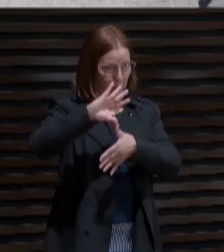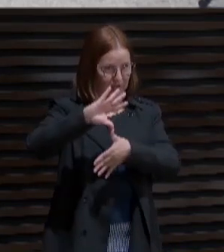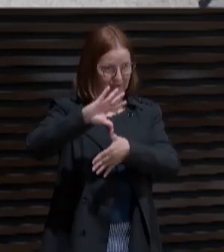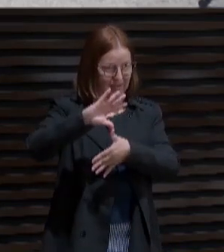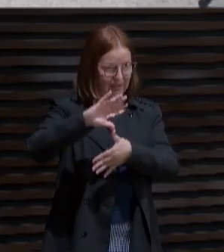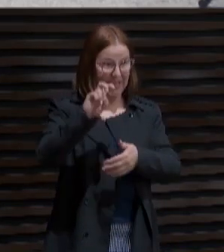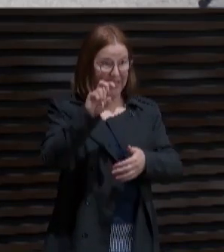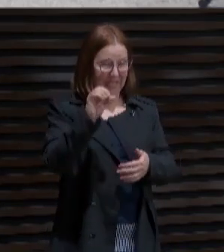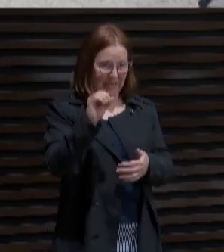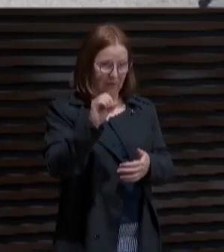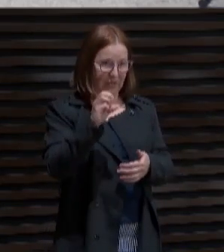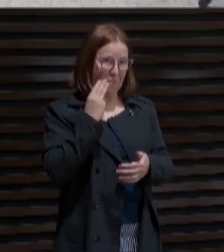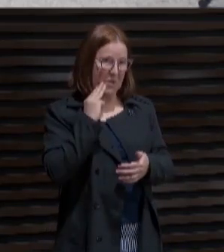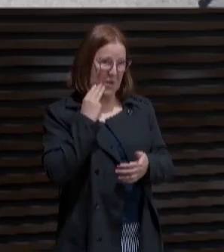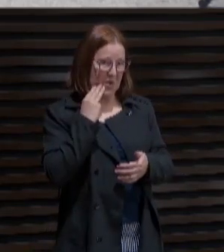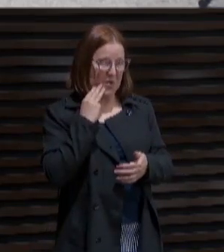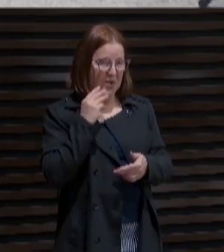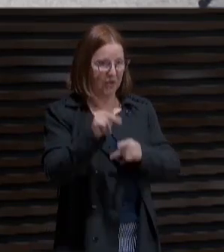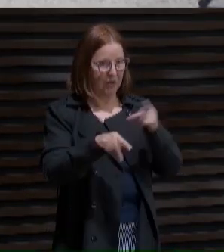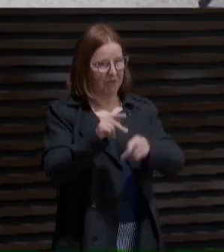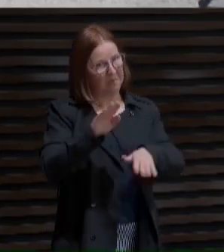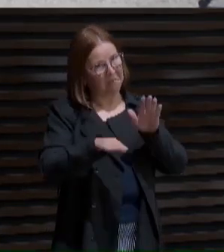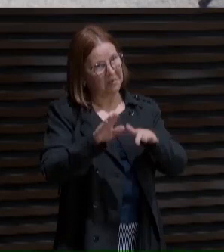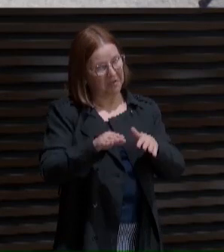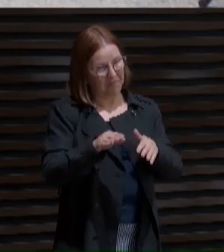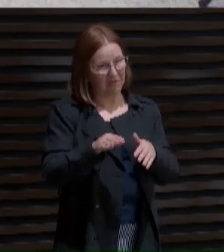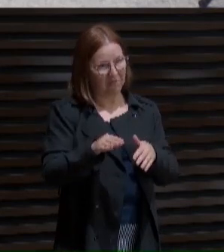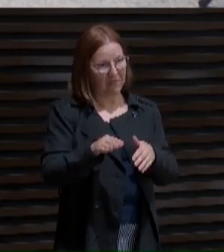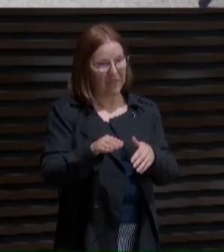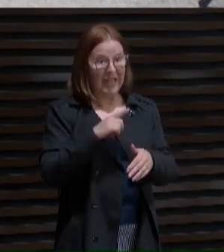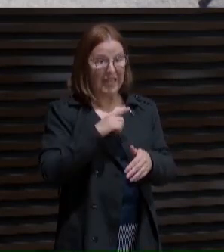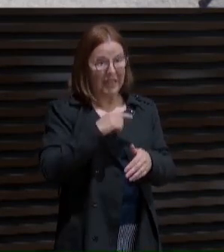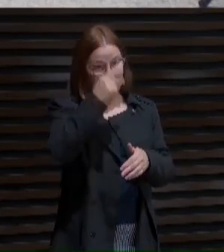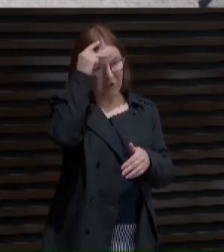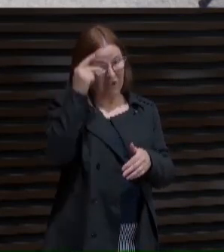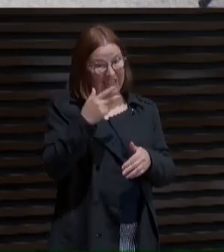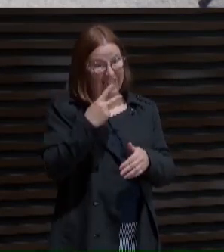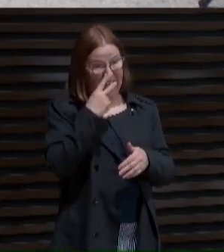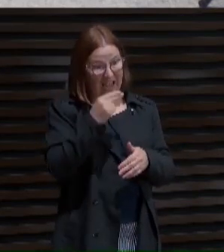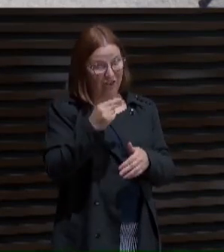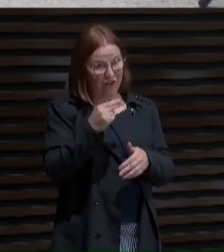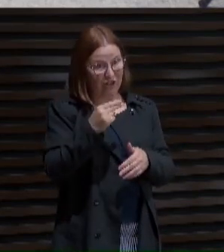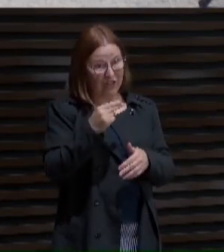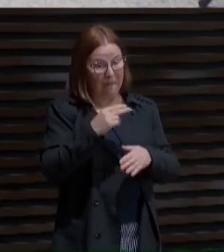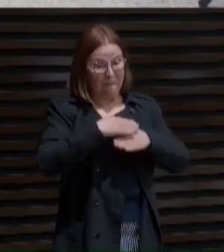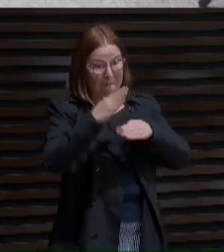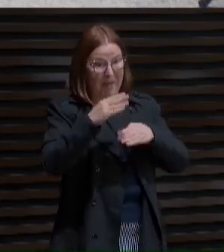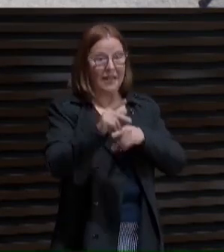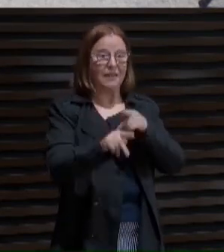pessoas, aproximadamente, algumas estatísticas dizem que foi muito mais do que isso, morreram por conta da gripe